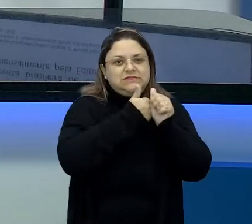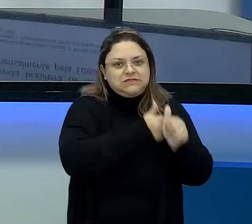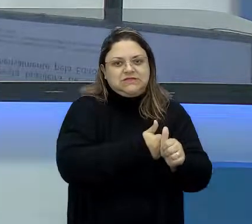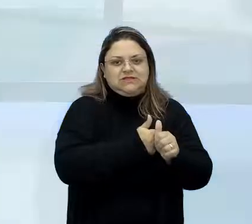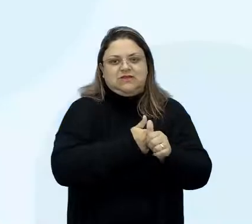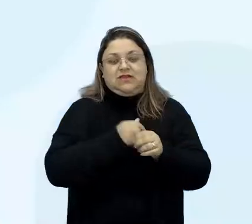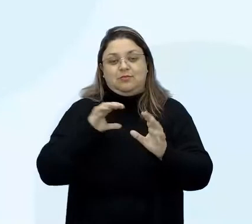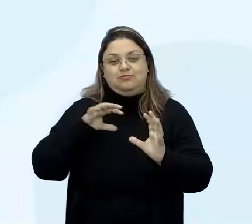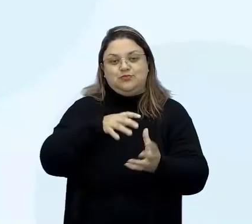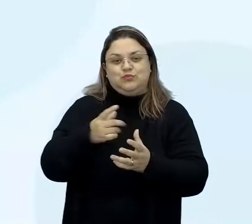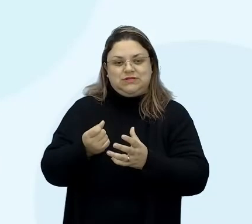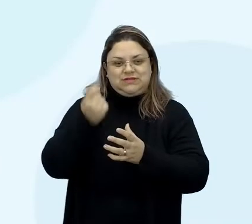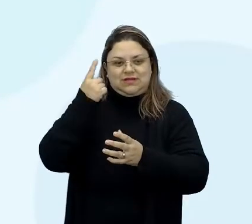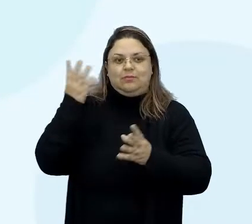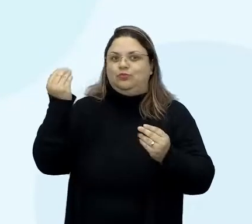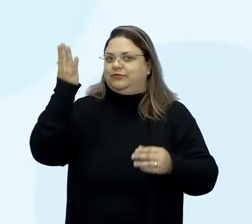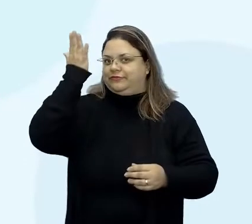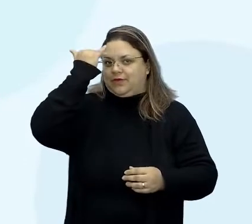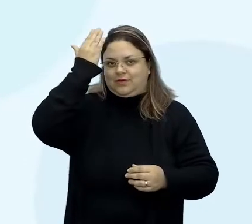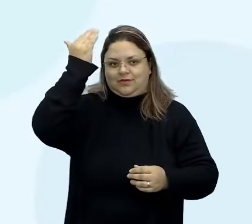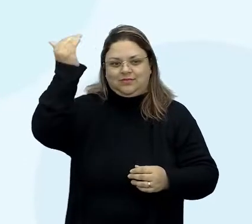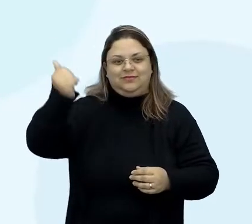né, gente? Então, aí, desde